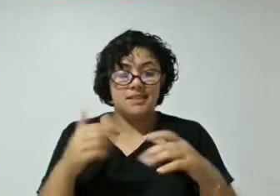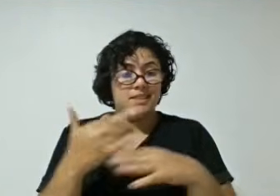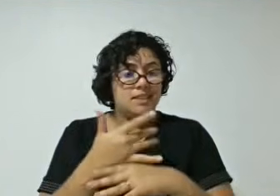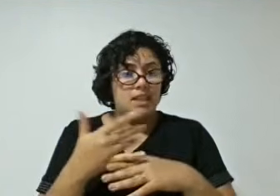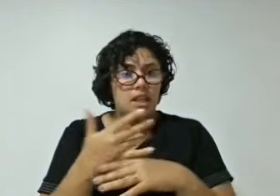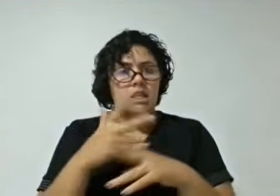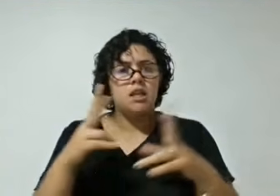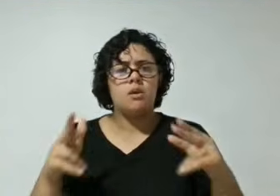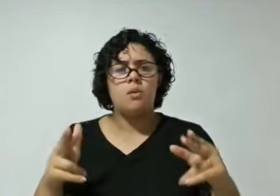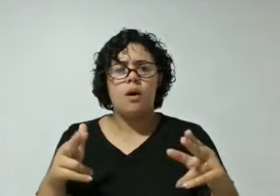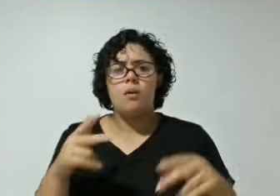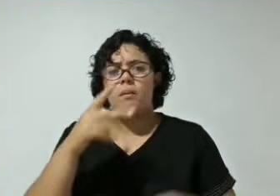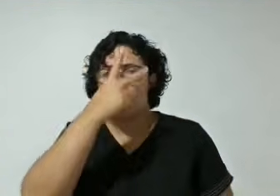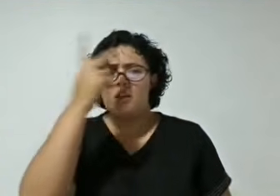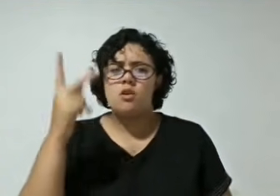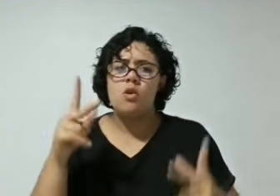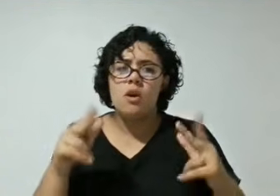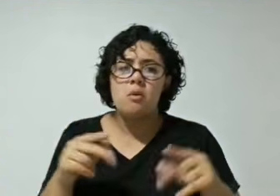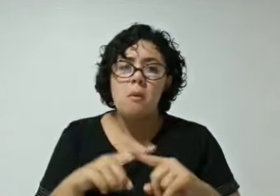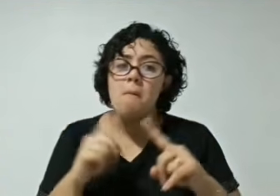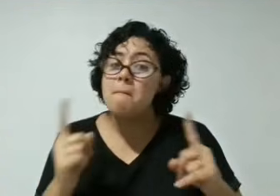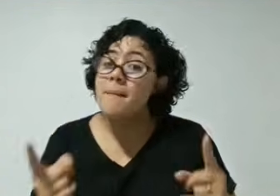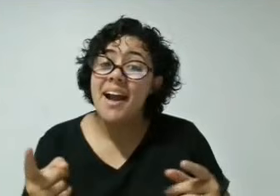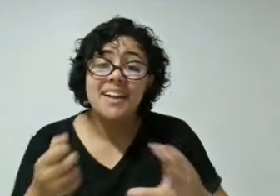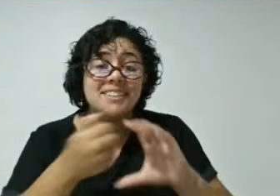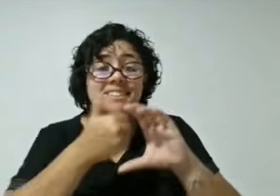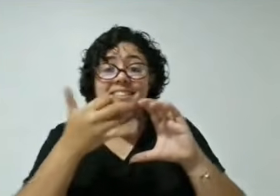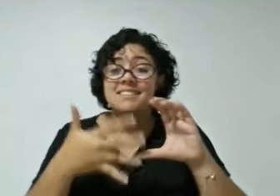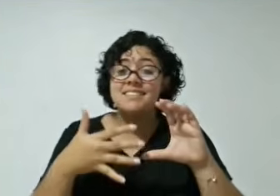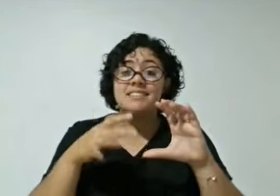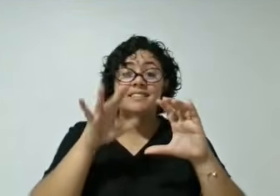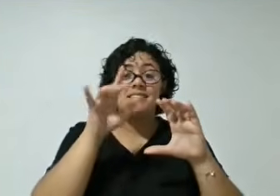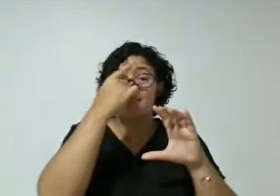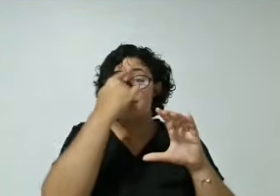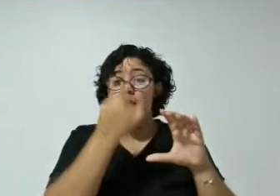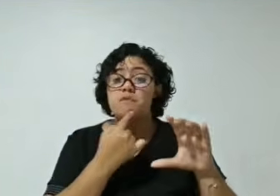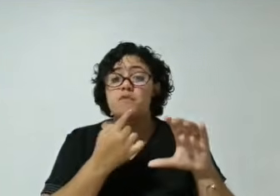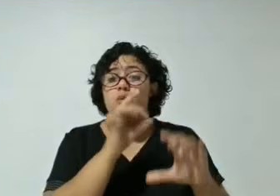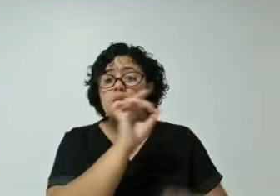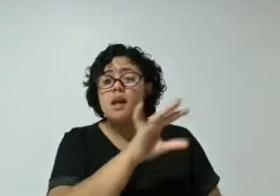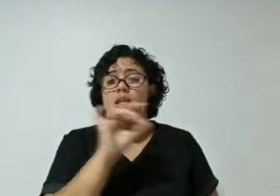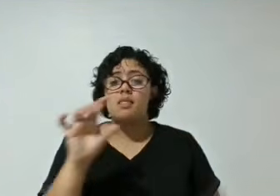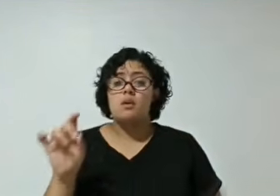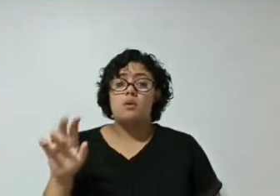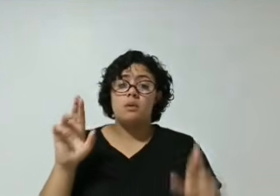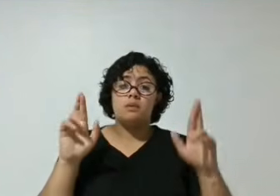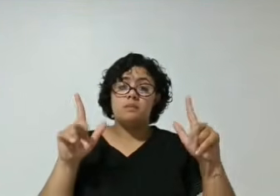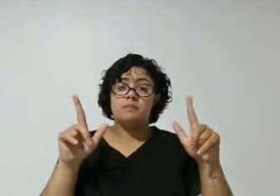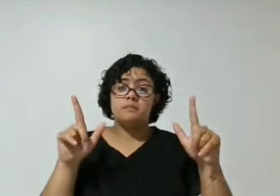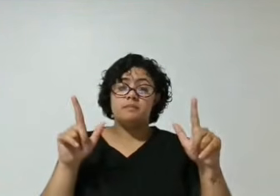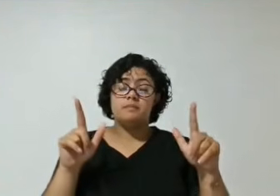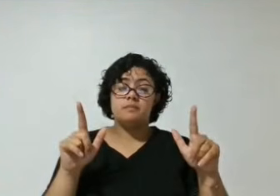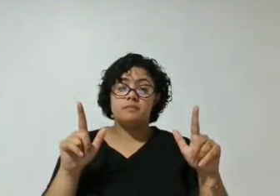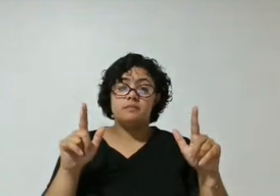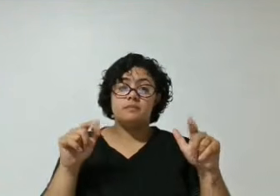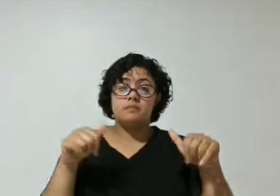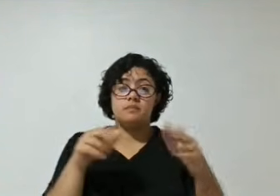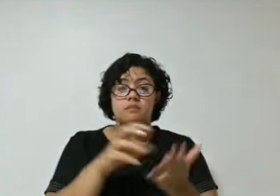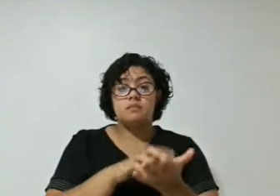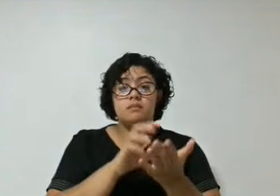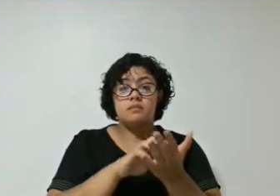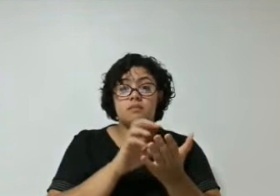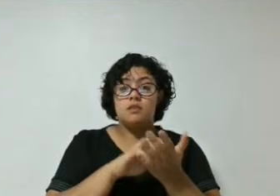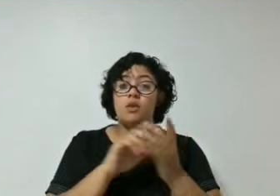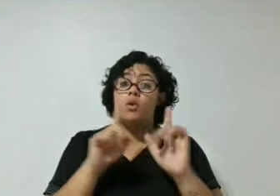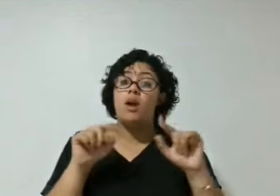mesmas pessoas, mas cada um tem uma característica muito diferente. E o Centro Cultural São Bernardo, a notícia que eu tinha é de que sim,